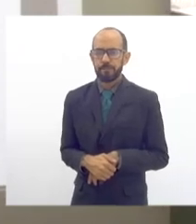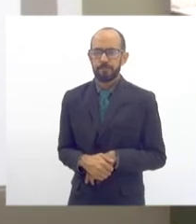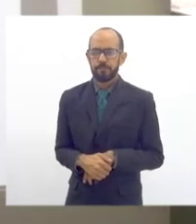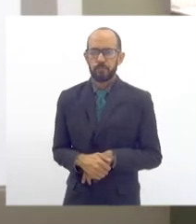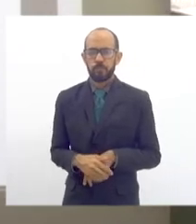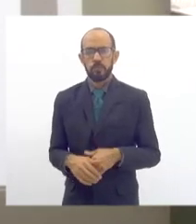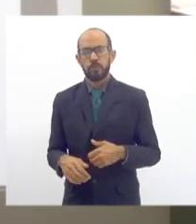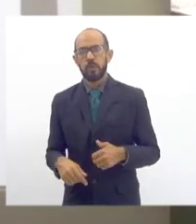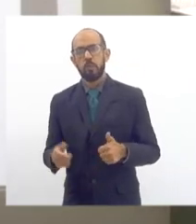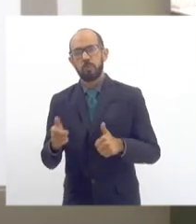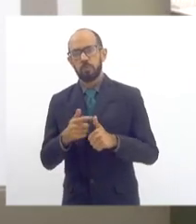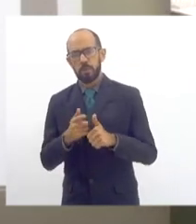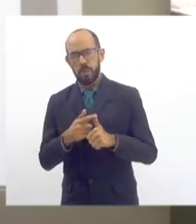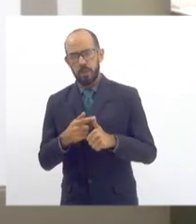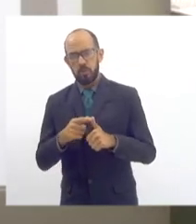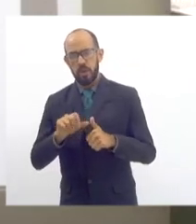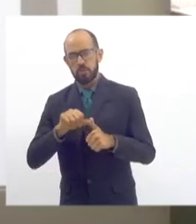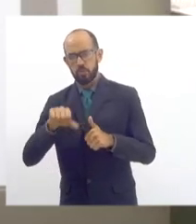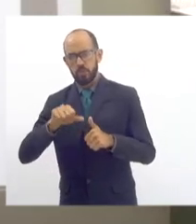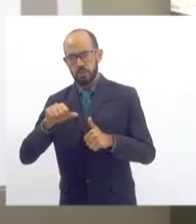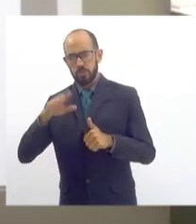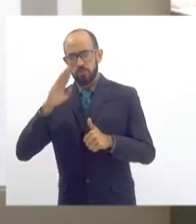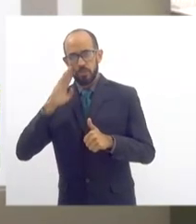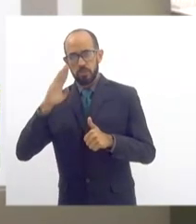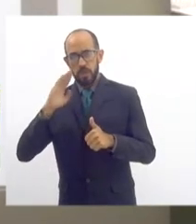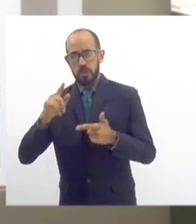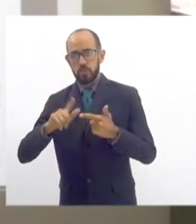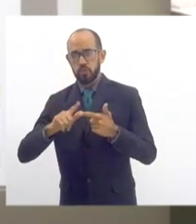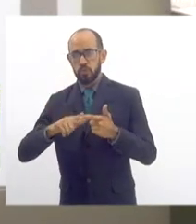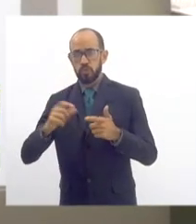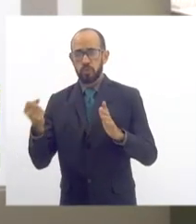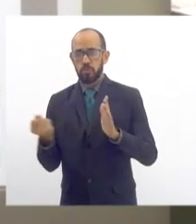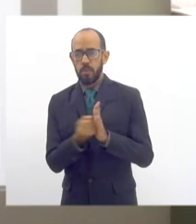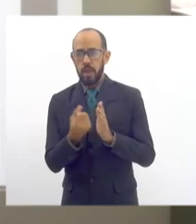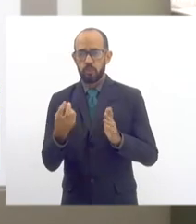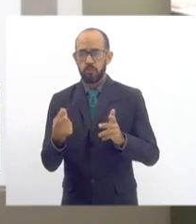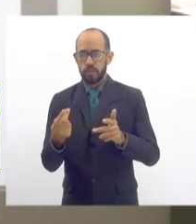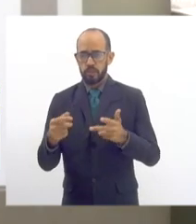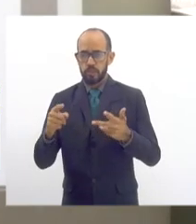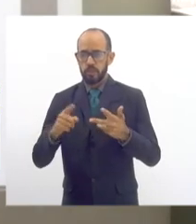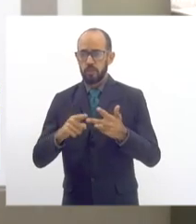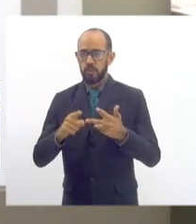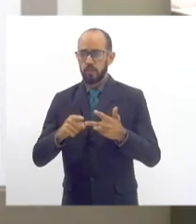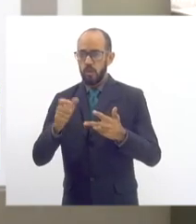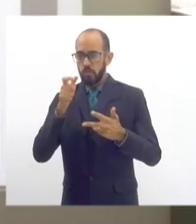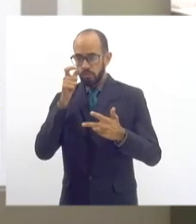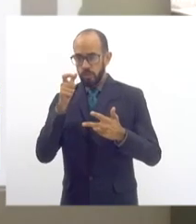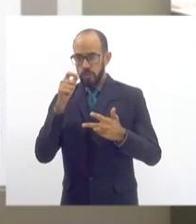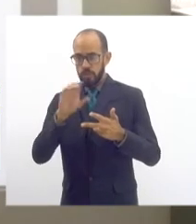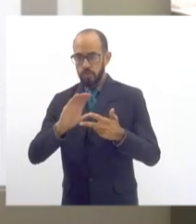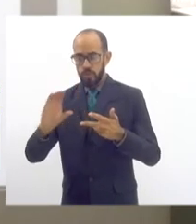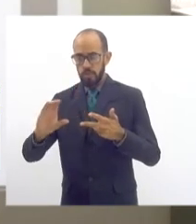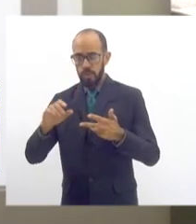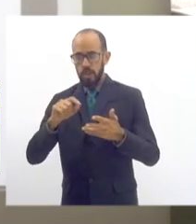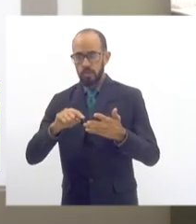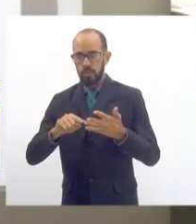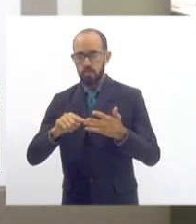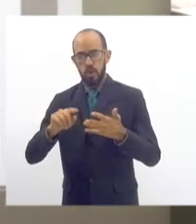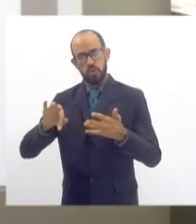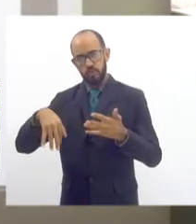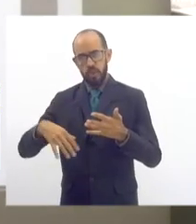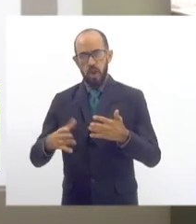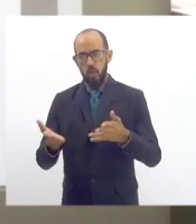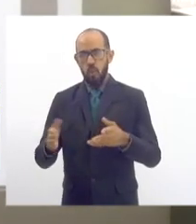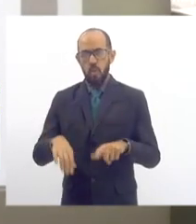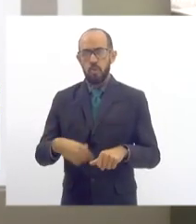Então, eu vou citar aqui as principais mudanças, o impacto financeiro, a viabilidade orçamentária e as considerações finais. As principais mudanças